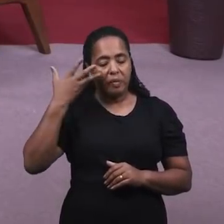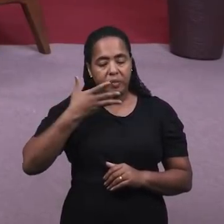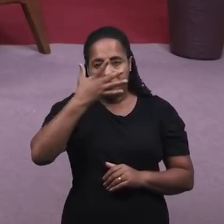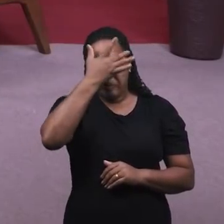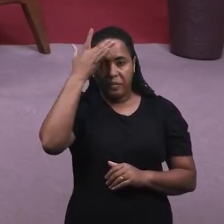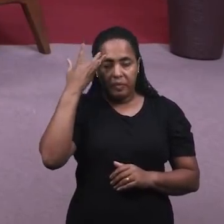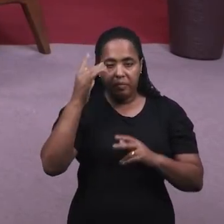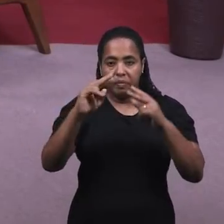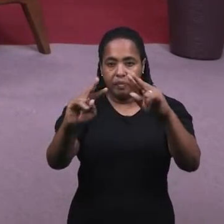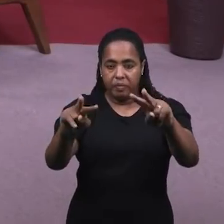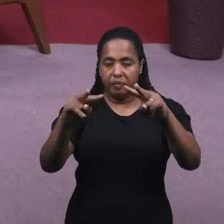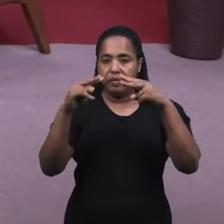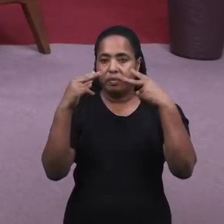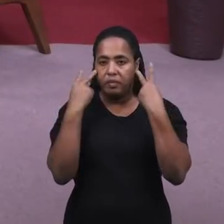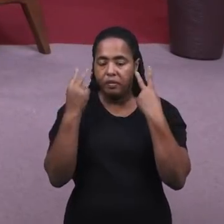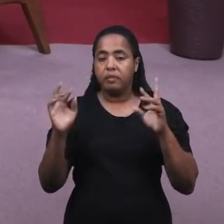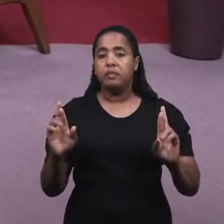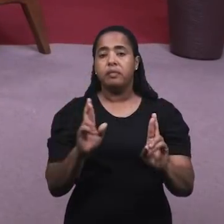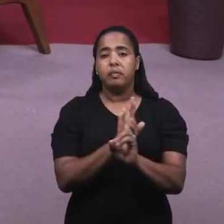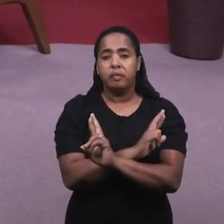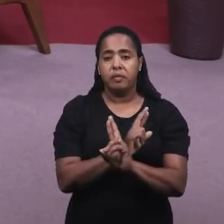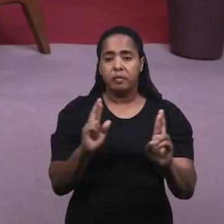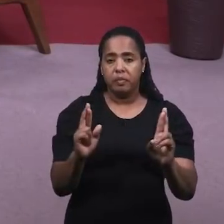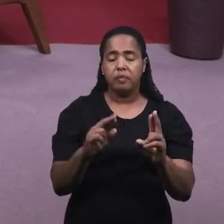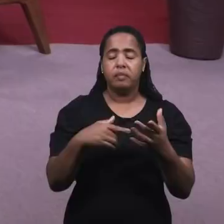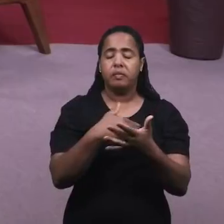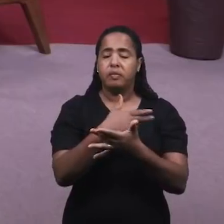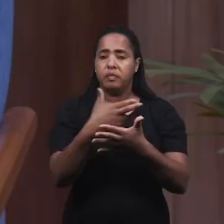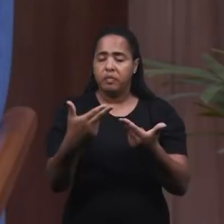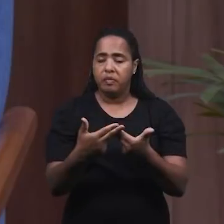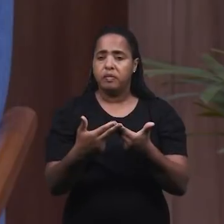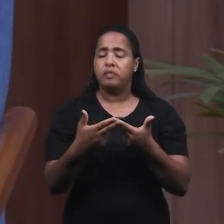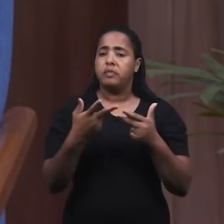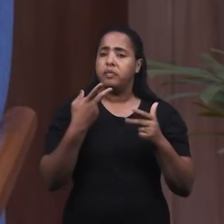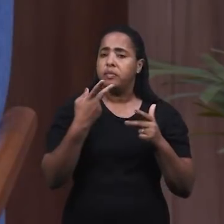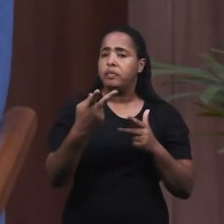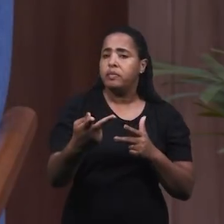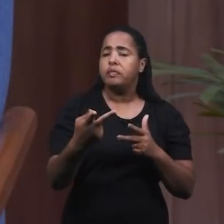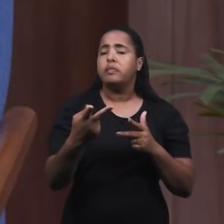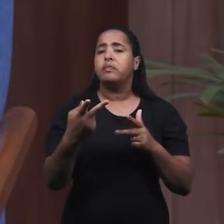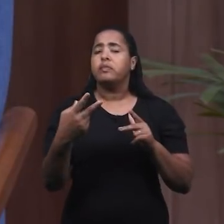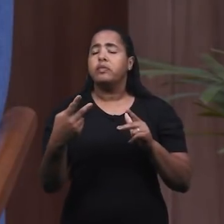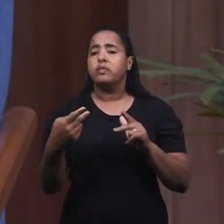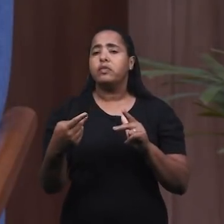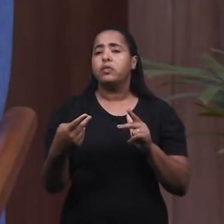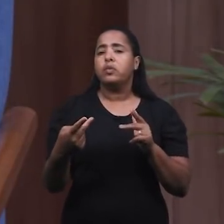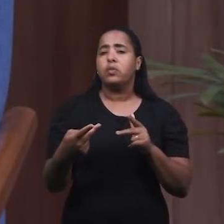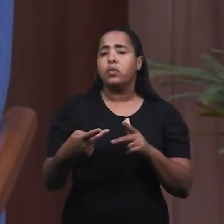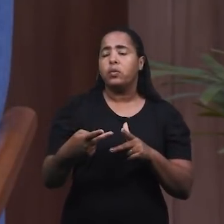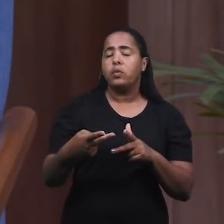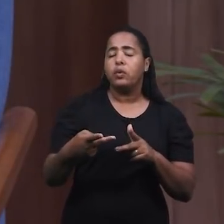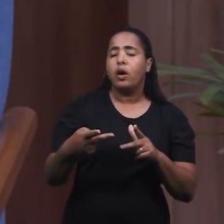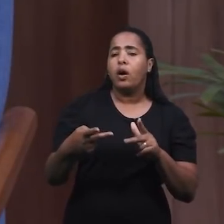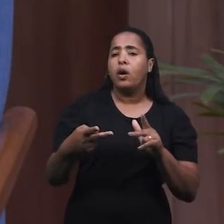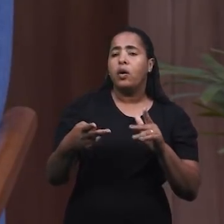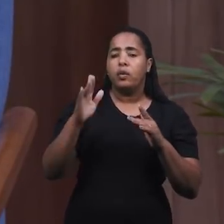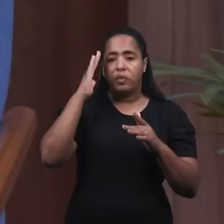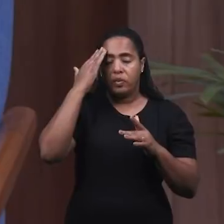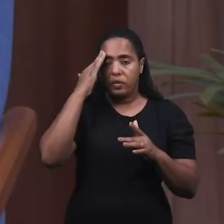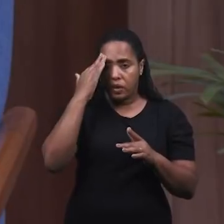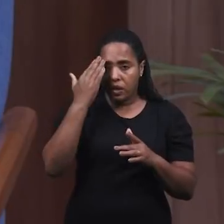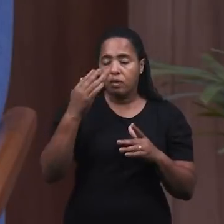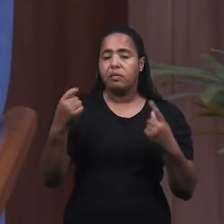assistindo acerca disso aqui que nós falamos e qual a aplicação que é possível e necessária ser